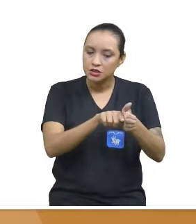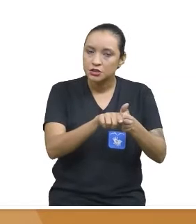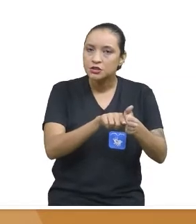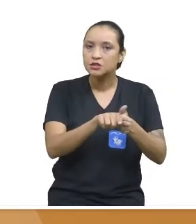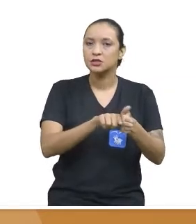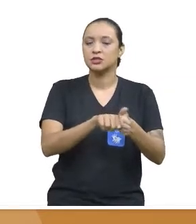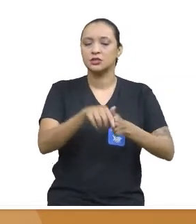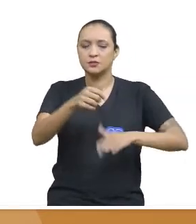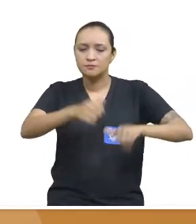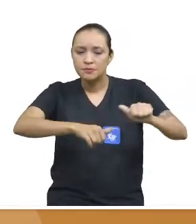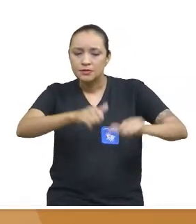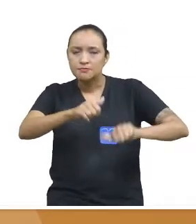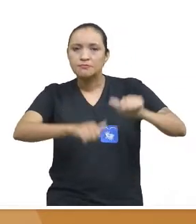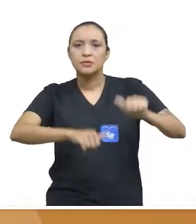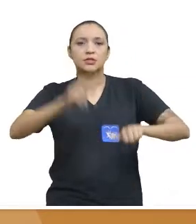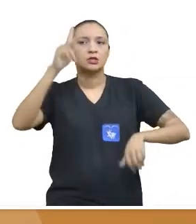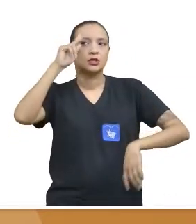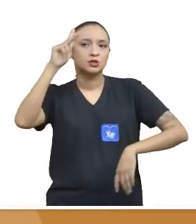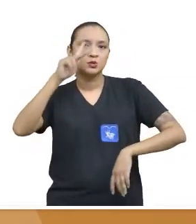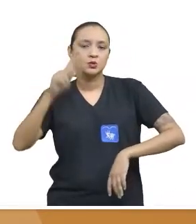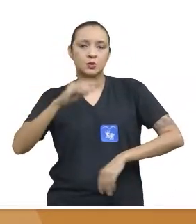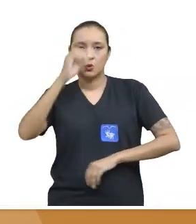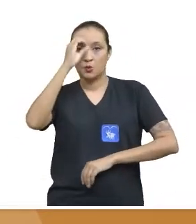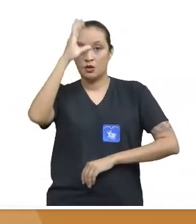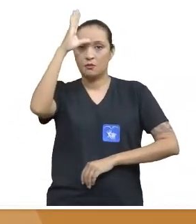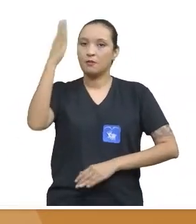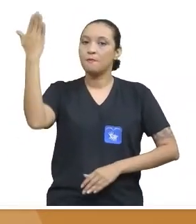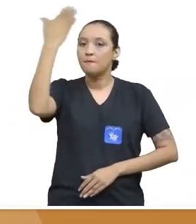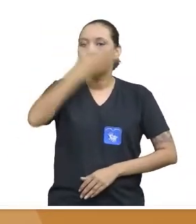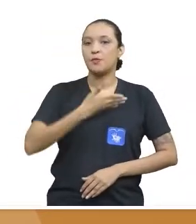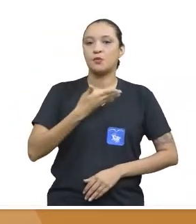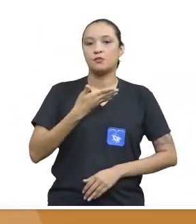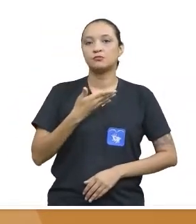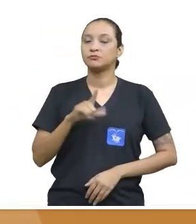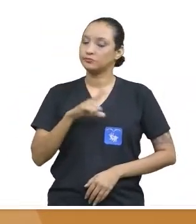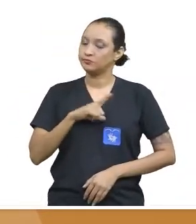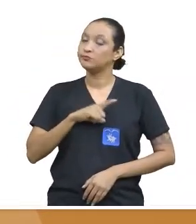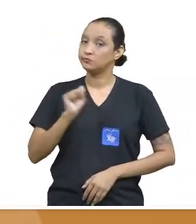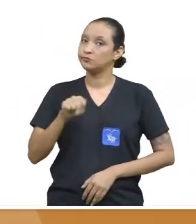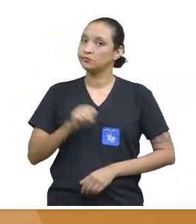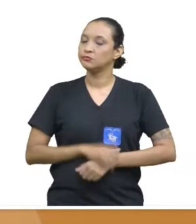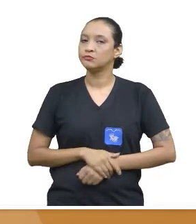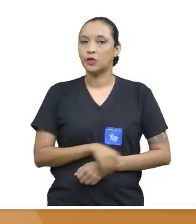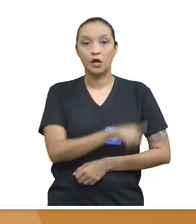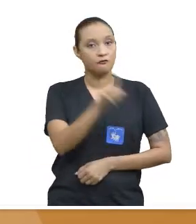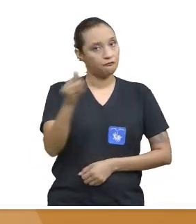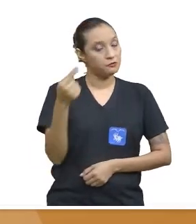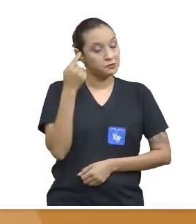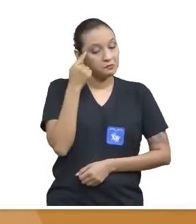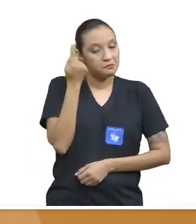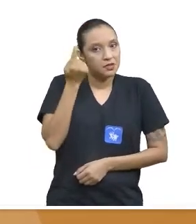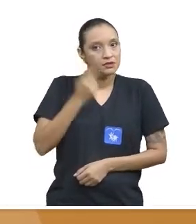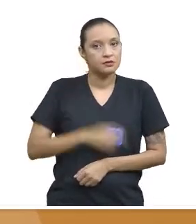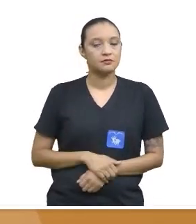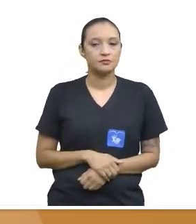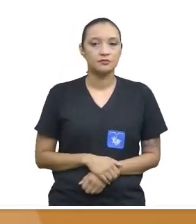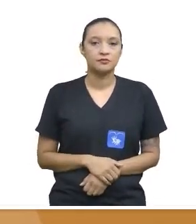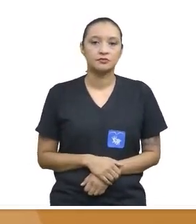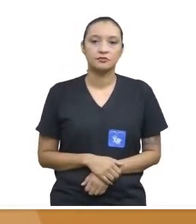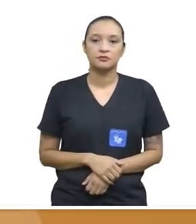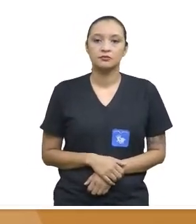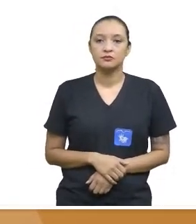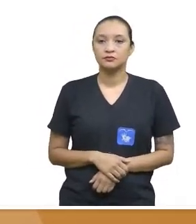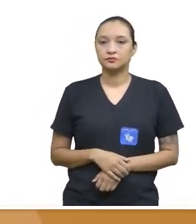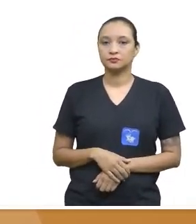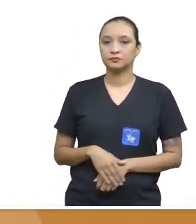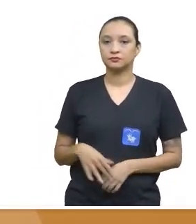análises científicas históricas provando que existiu. Então aí eu deixo essa reflexão para vocês. Então vamos lá. Eu